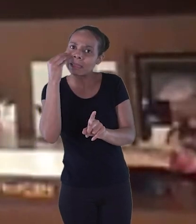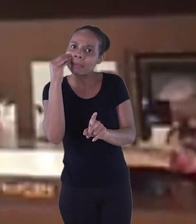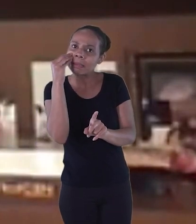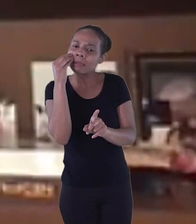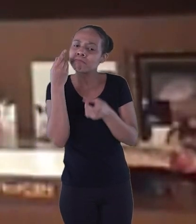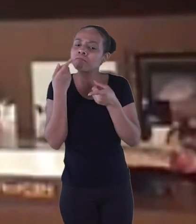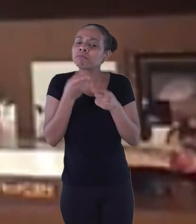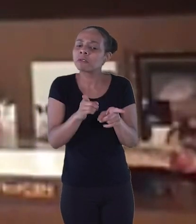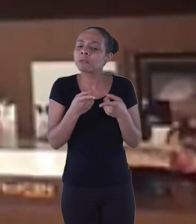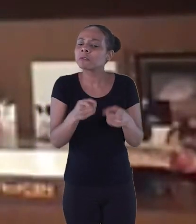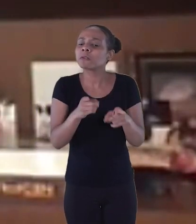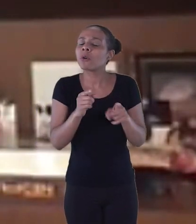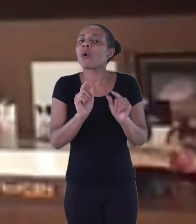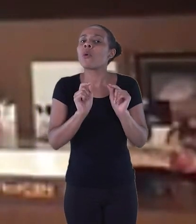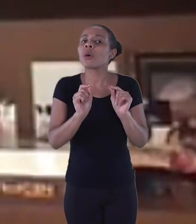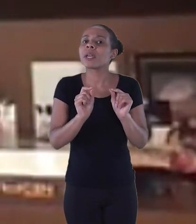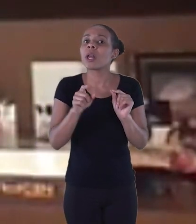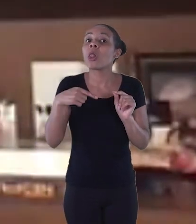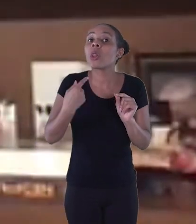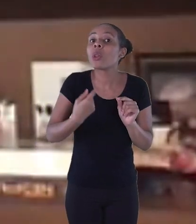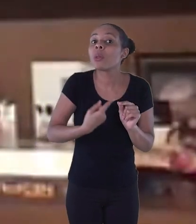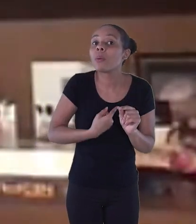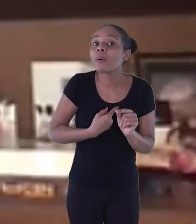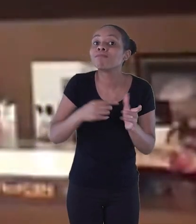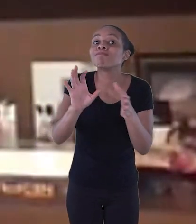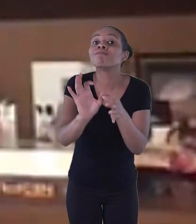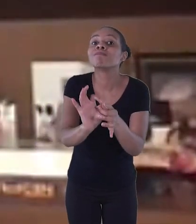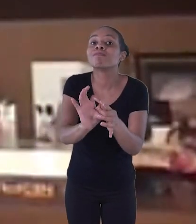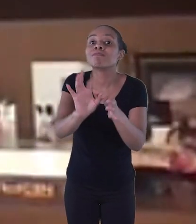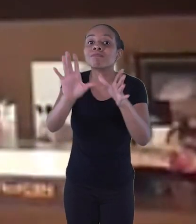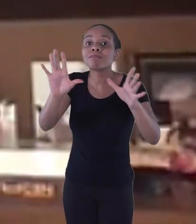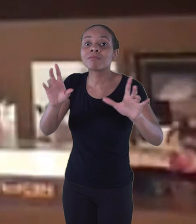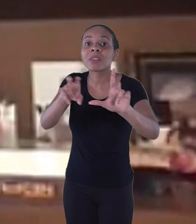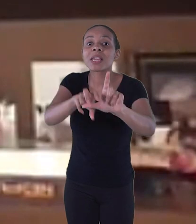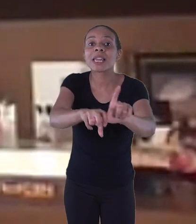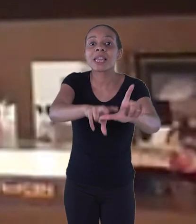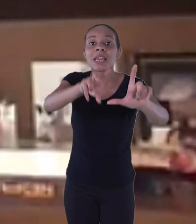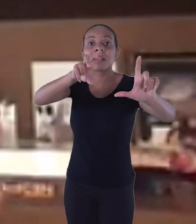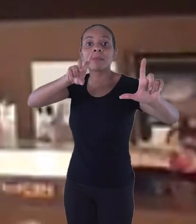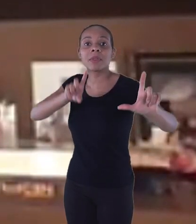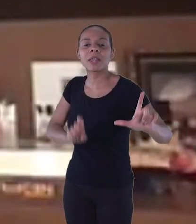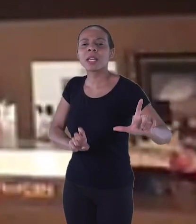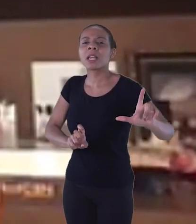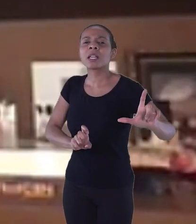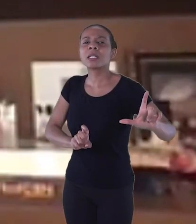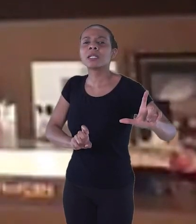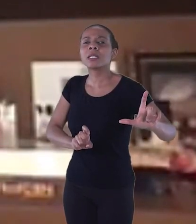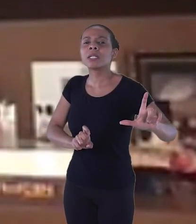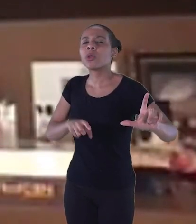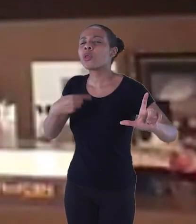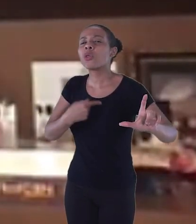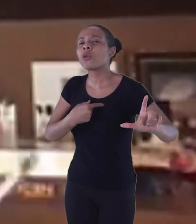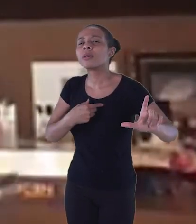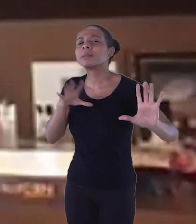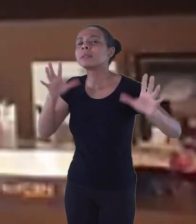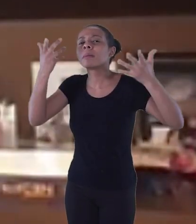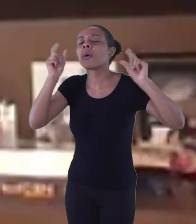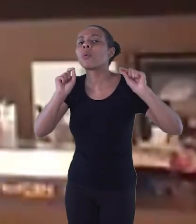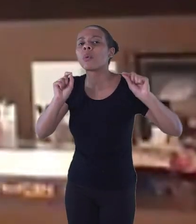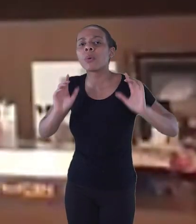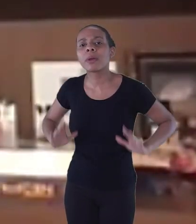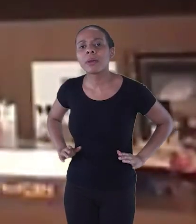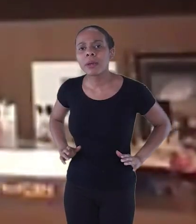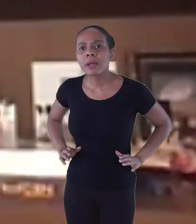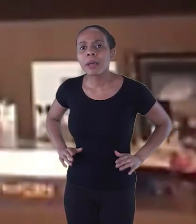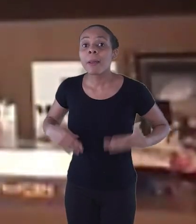que independência a gente vai ter que celebrar no Brasil. Né? Do que a gente quer falar, né? De que Brasil a